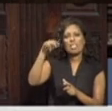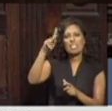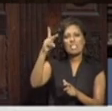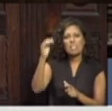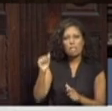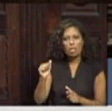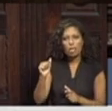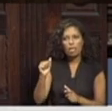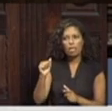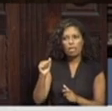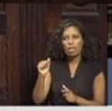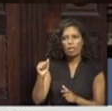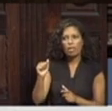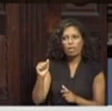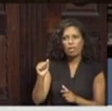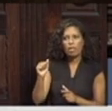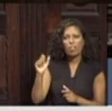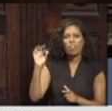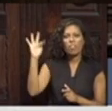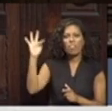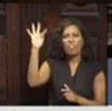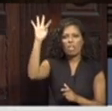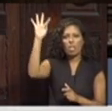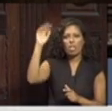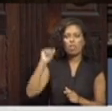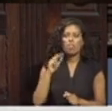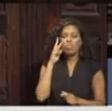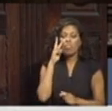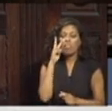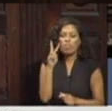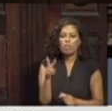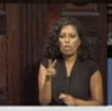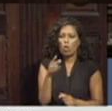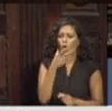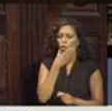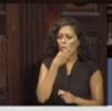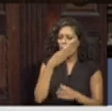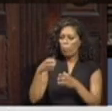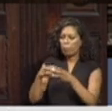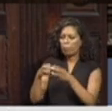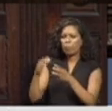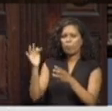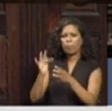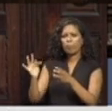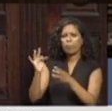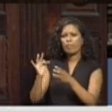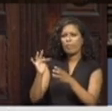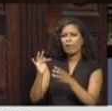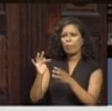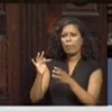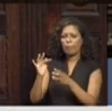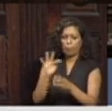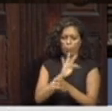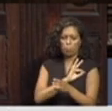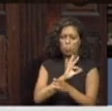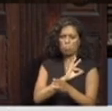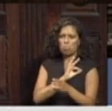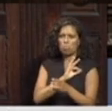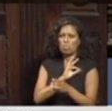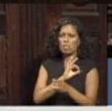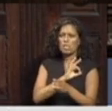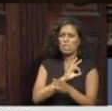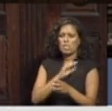pífios. Fica para a população a impressão apenas de um jogo de cena, de uma questão de fingir que está fazendo